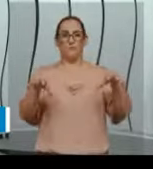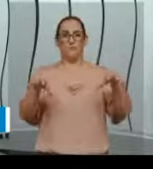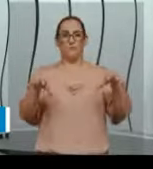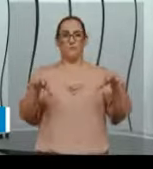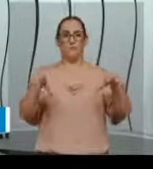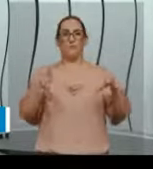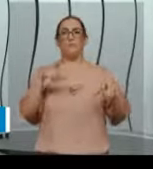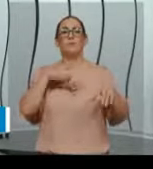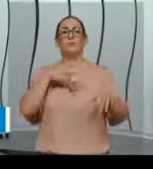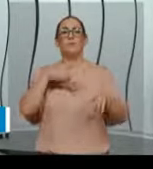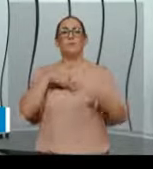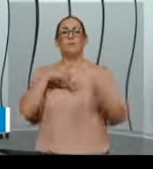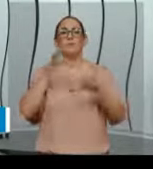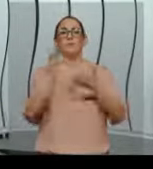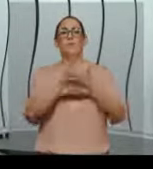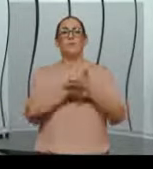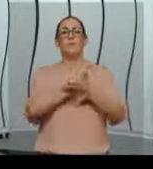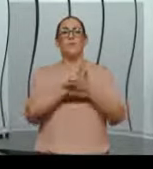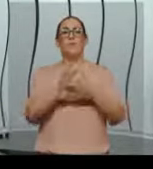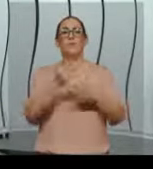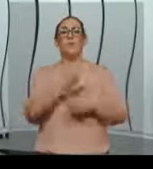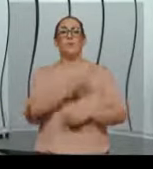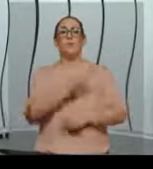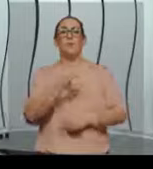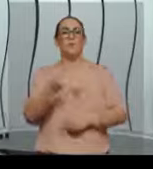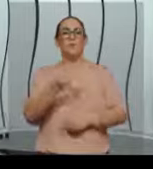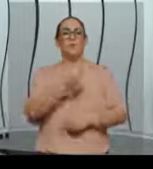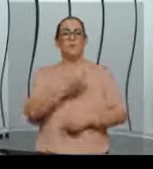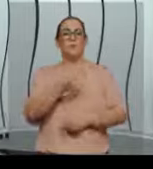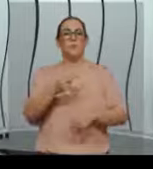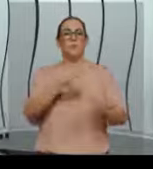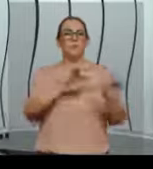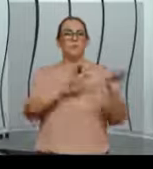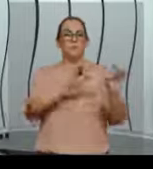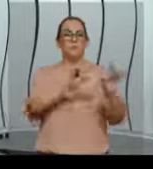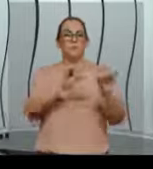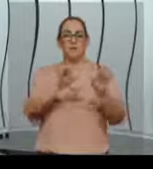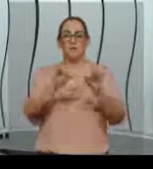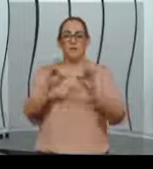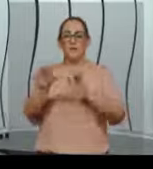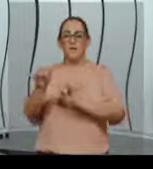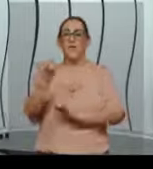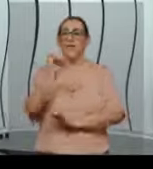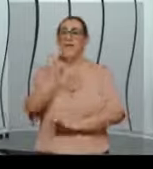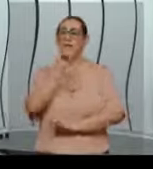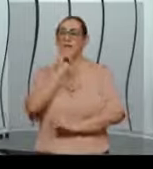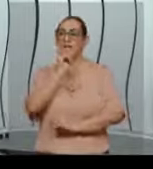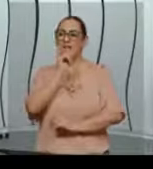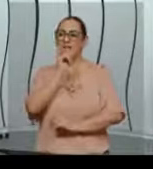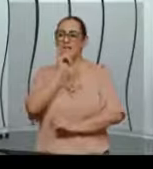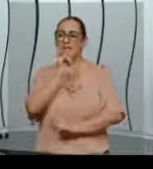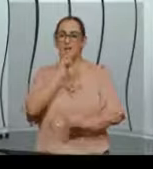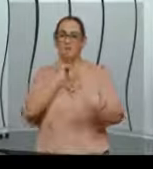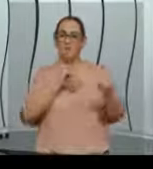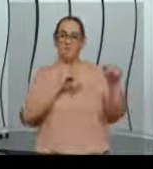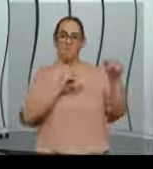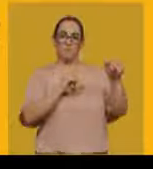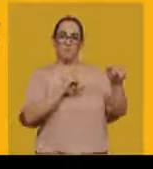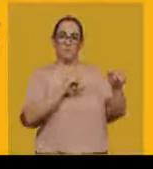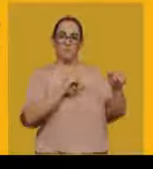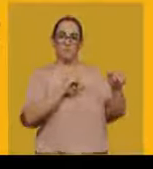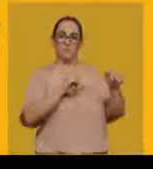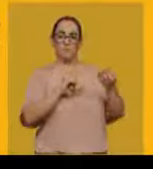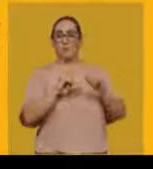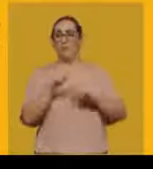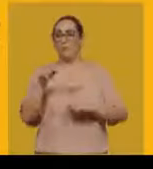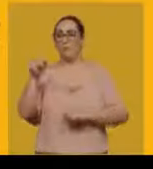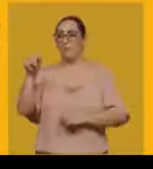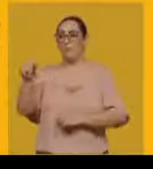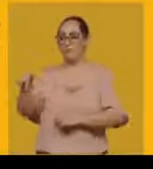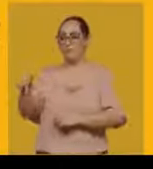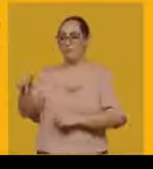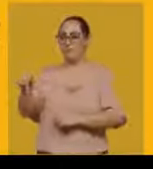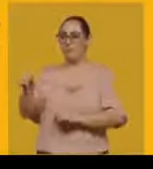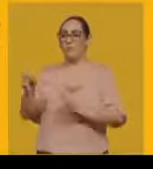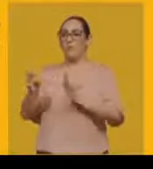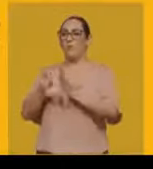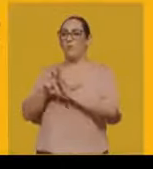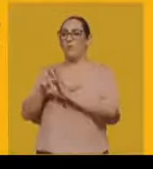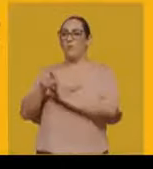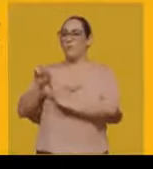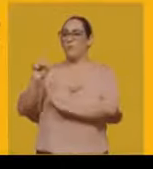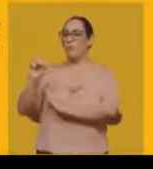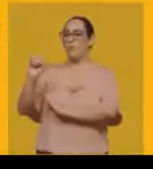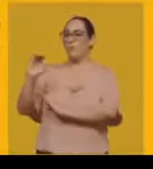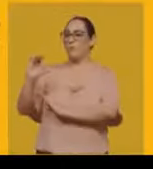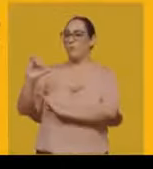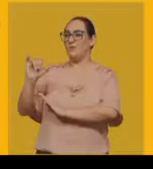então, algumas nomenclaturas específicas. Por exemplo, na geométrica, nós usamos o termo cis ou trans.